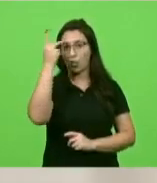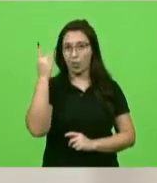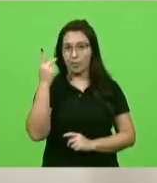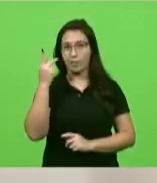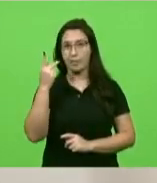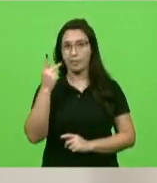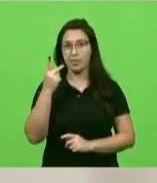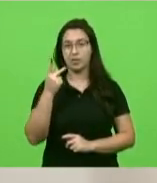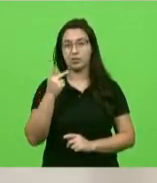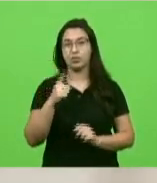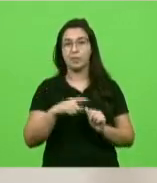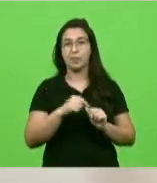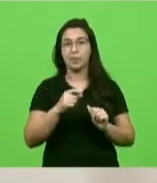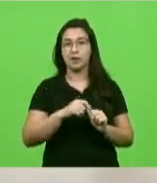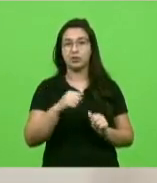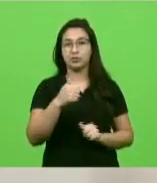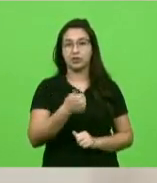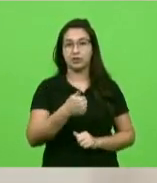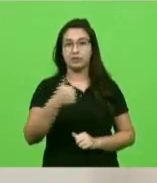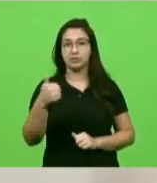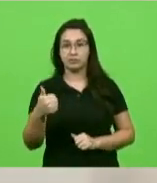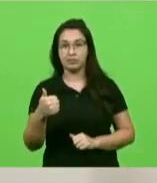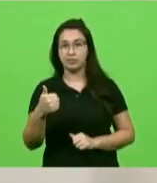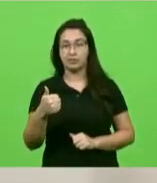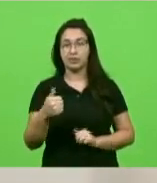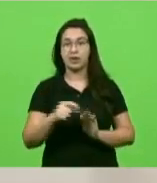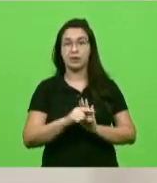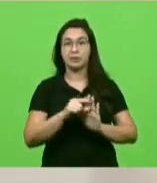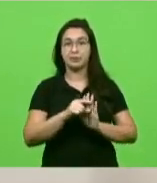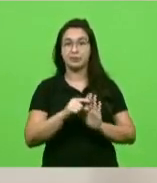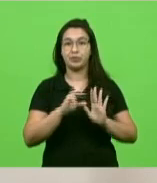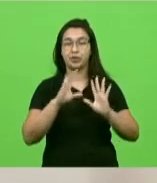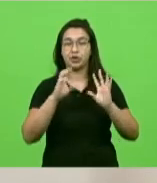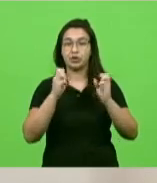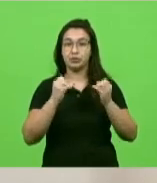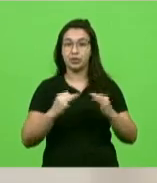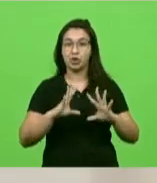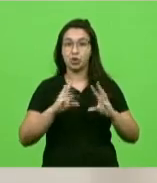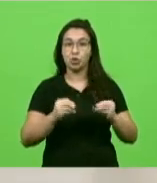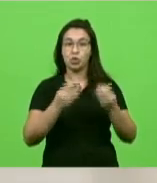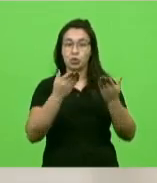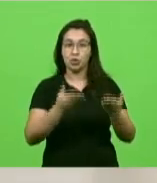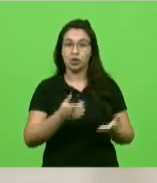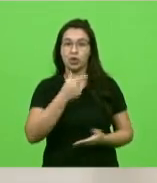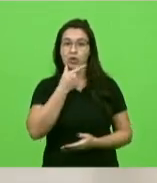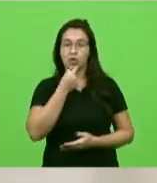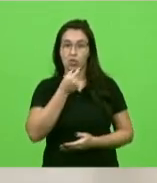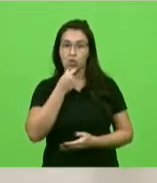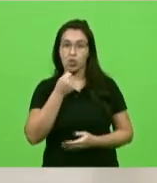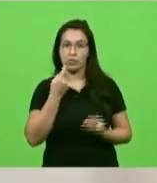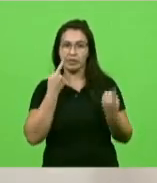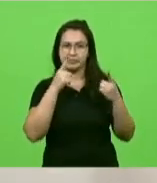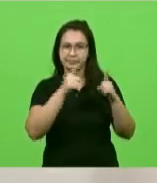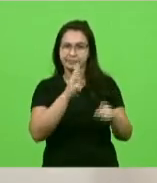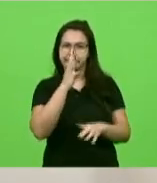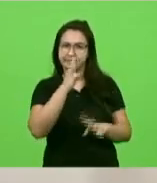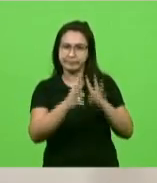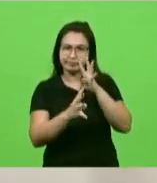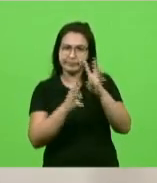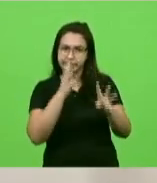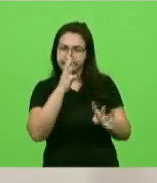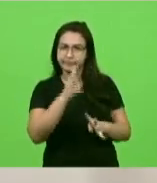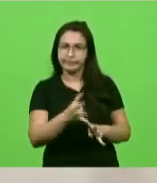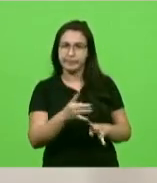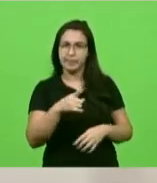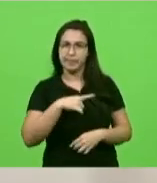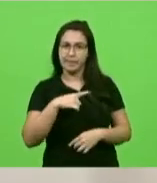11º, primeira parte, assegura: todo homem acusado de um ato delituoso tem o direito de ser